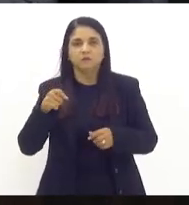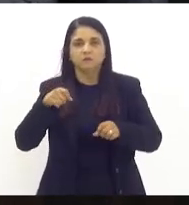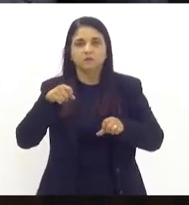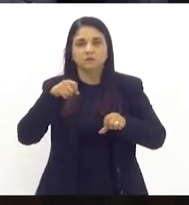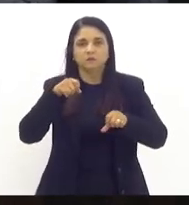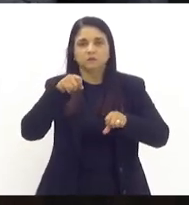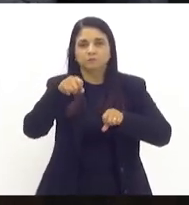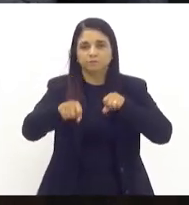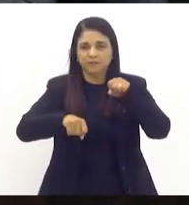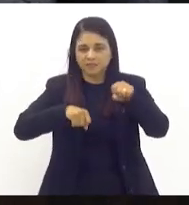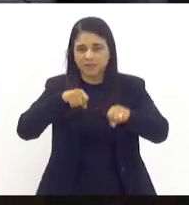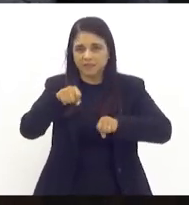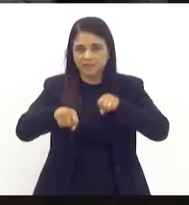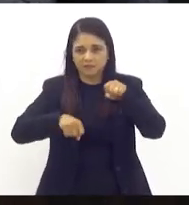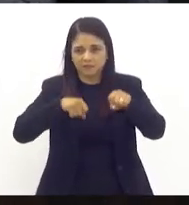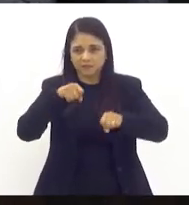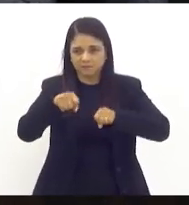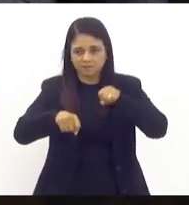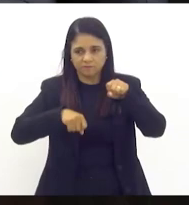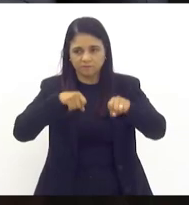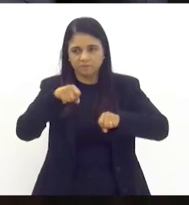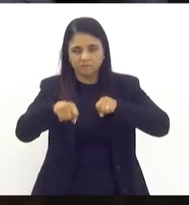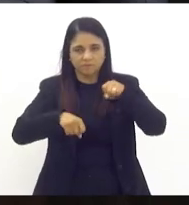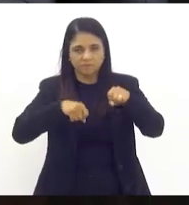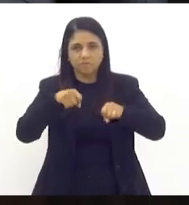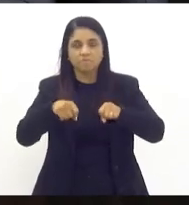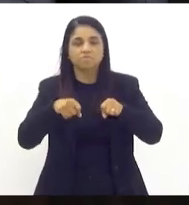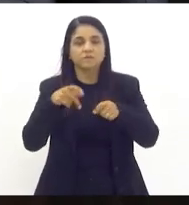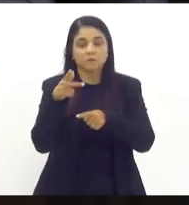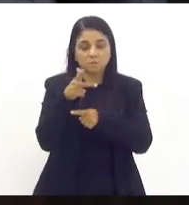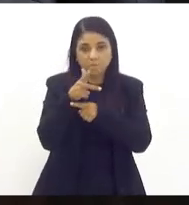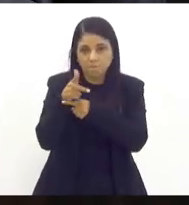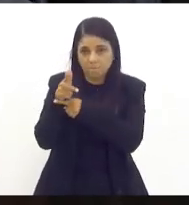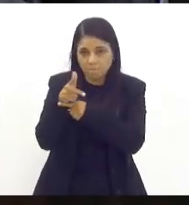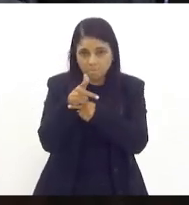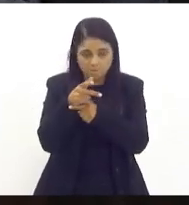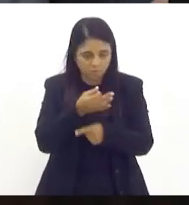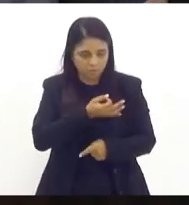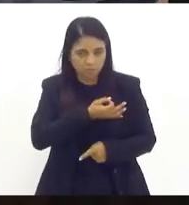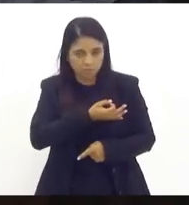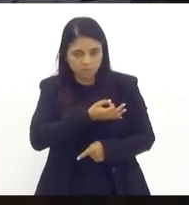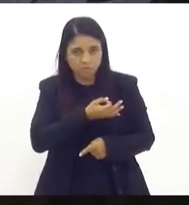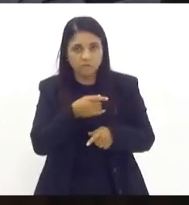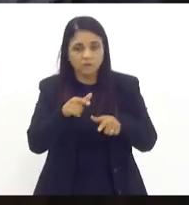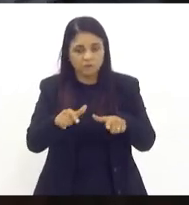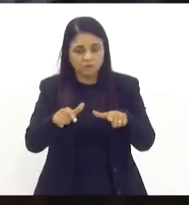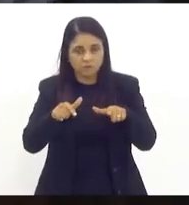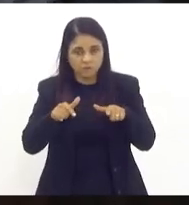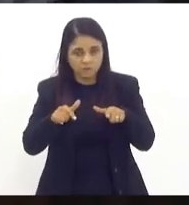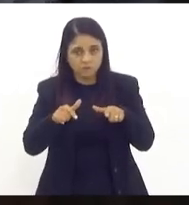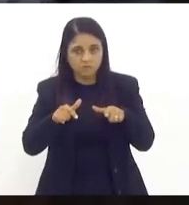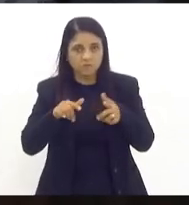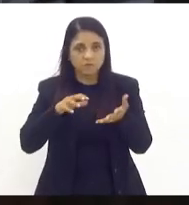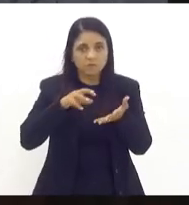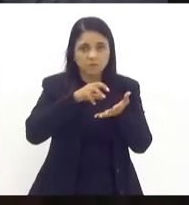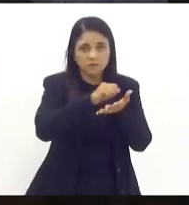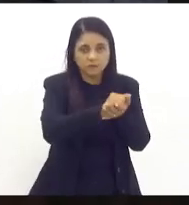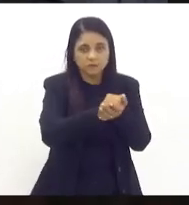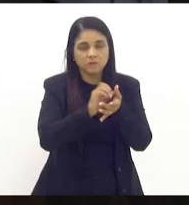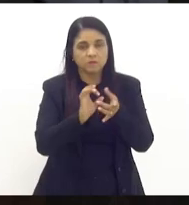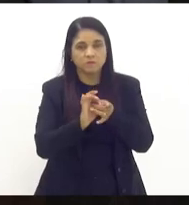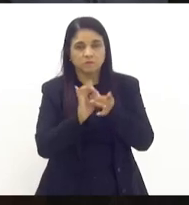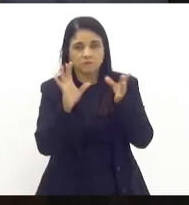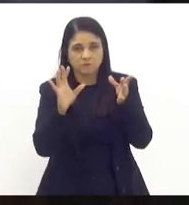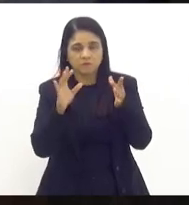postarem equipamento de micro câmera esses estados do certificado de registro de licenciamento